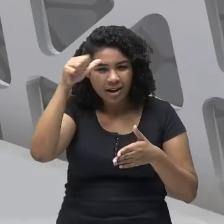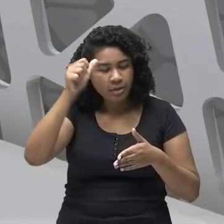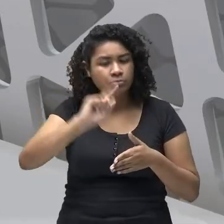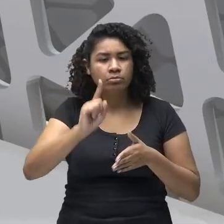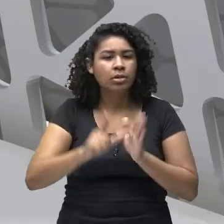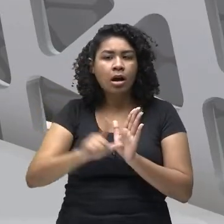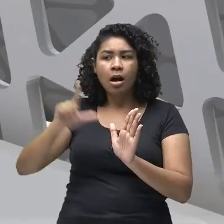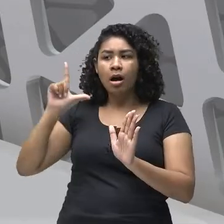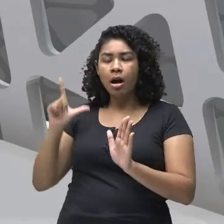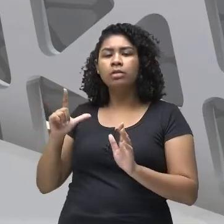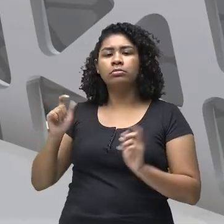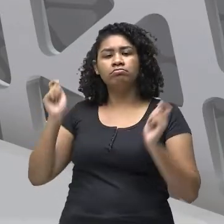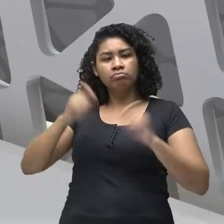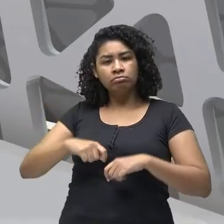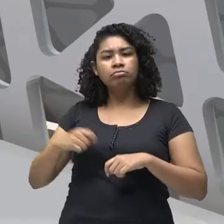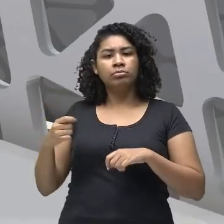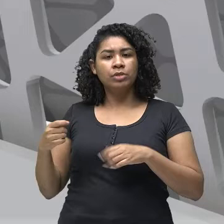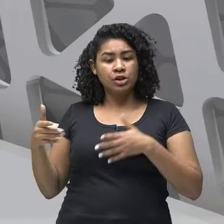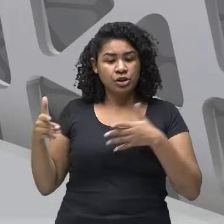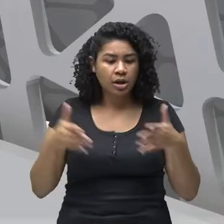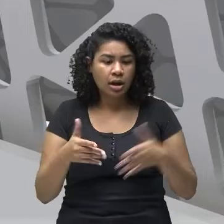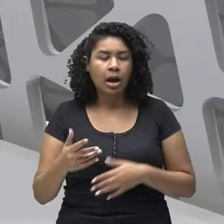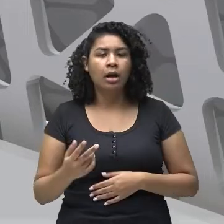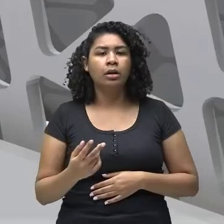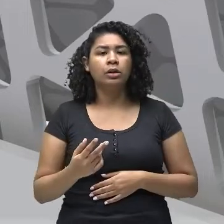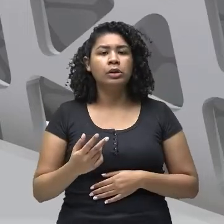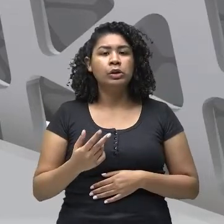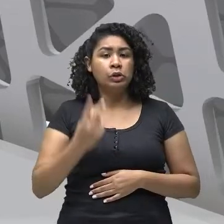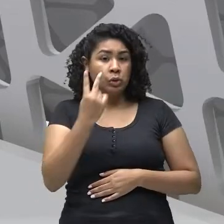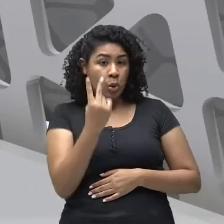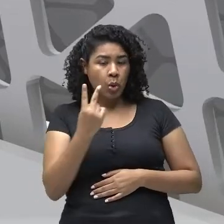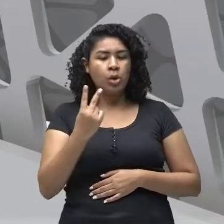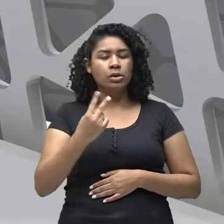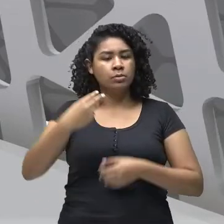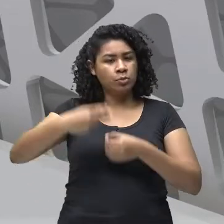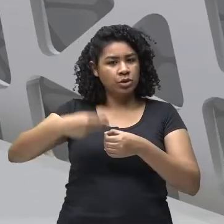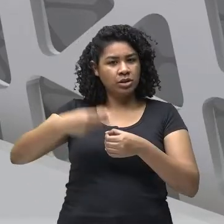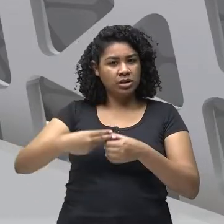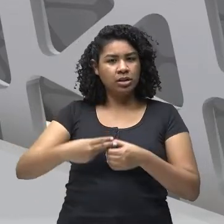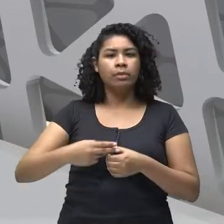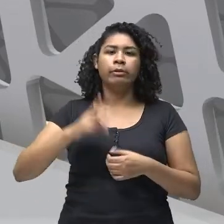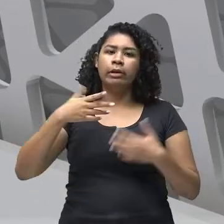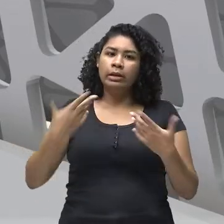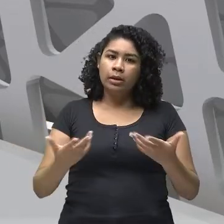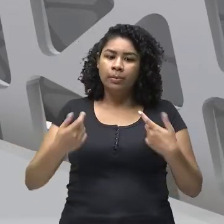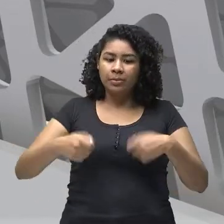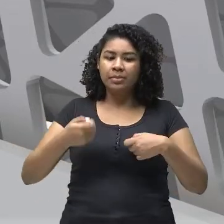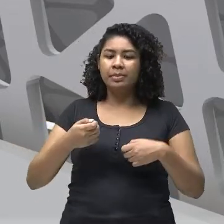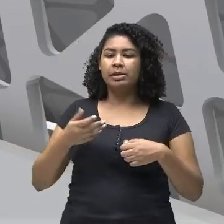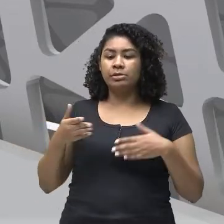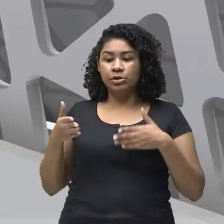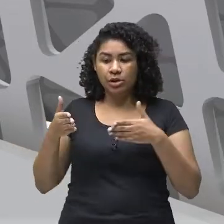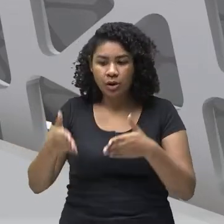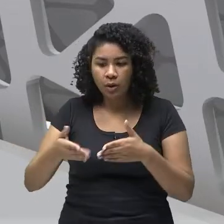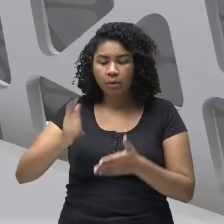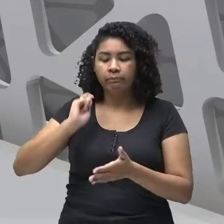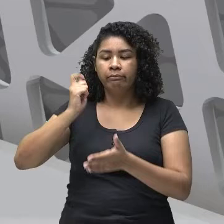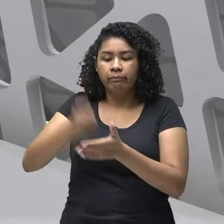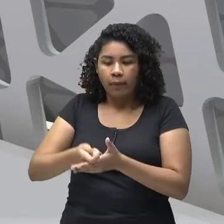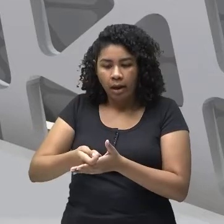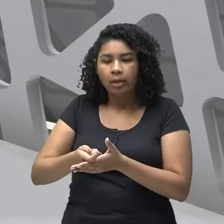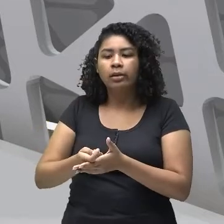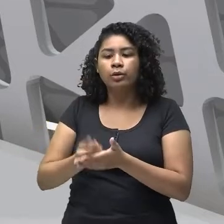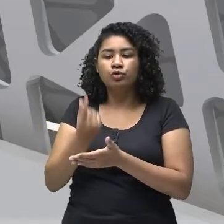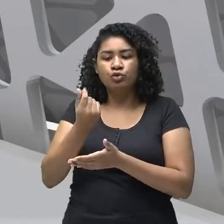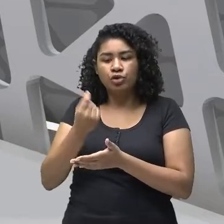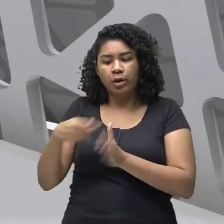em cada município que você chega, você tinha que pagar um pedágio na moeda local, de acordo com o peso e o valor local,